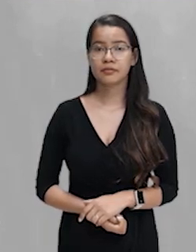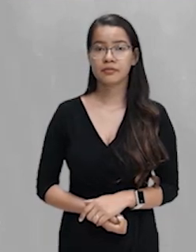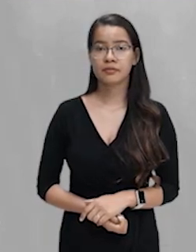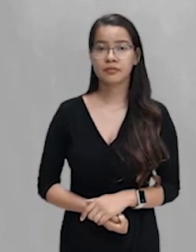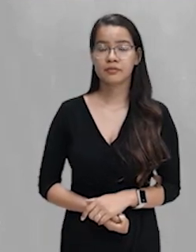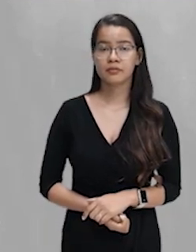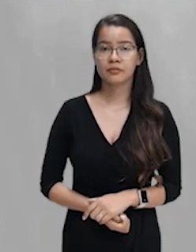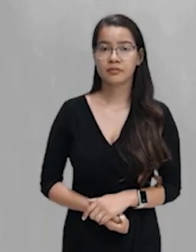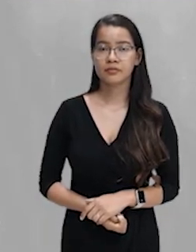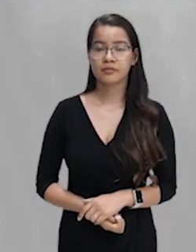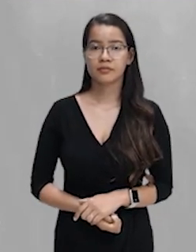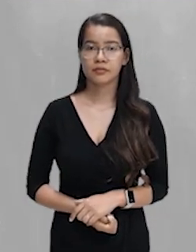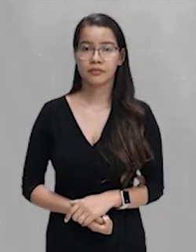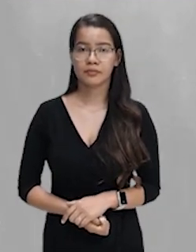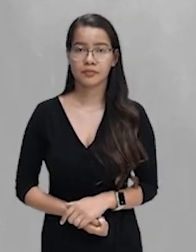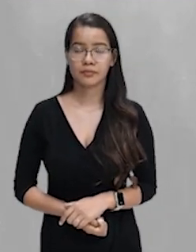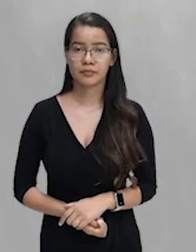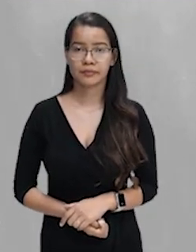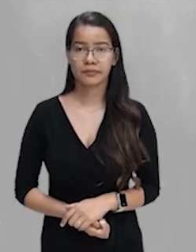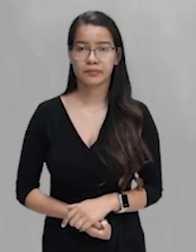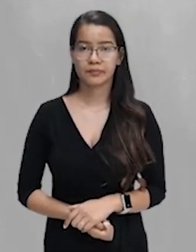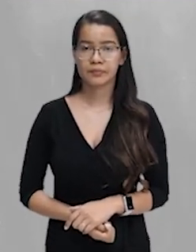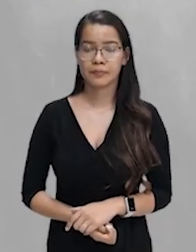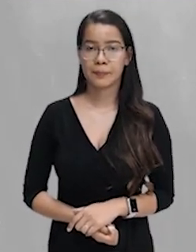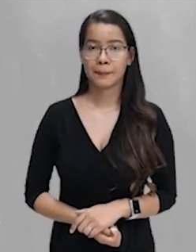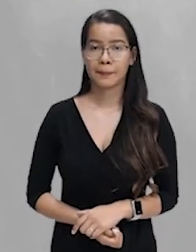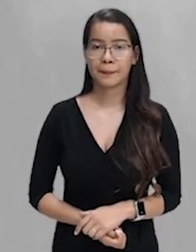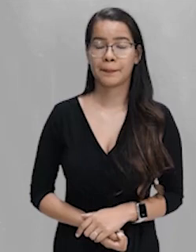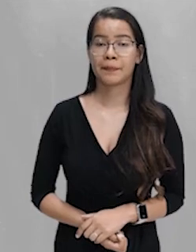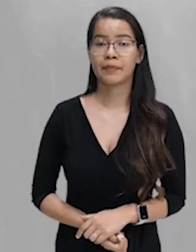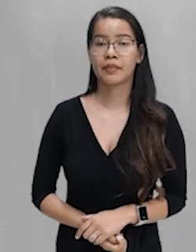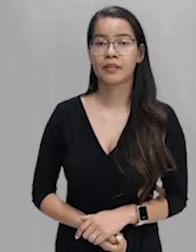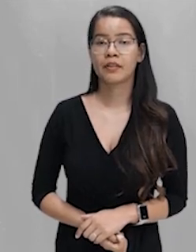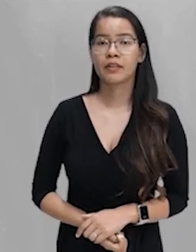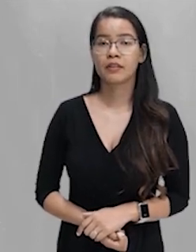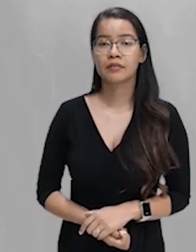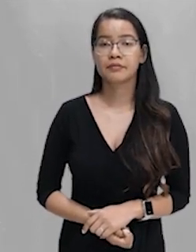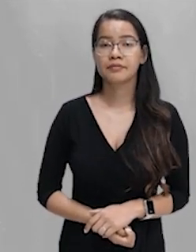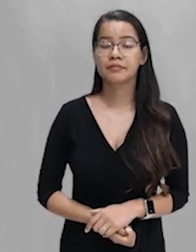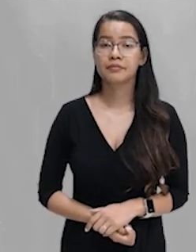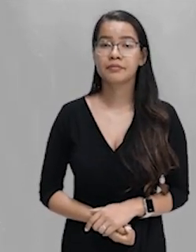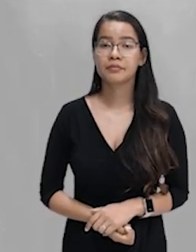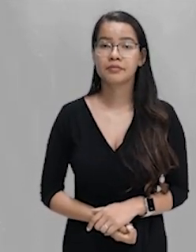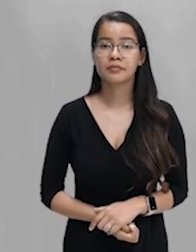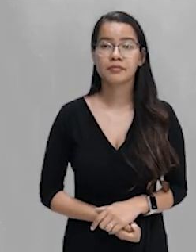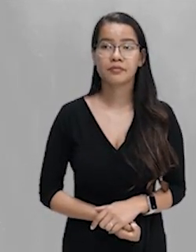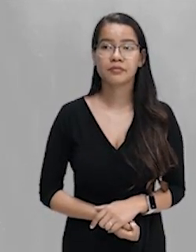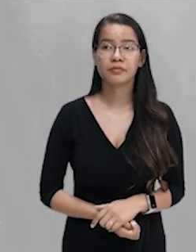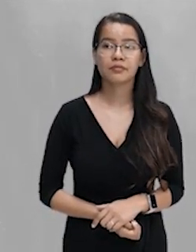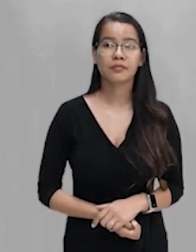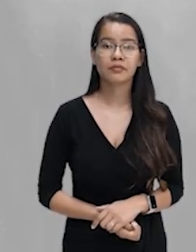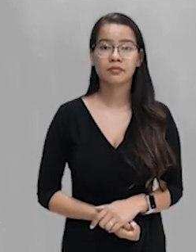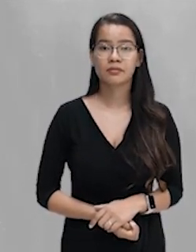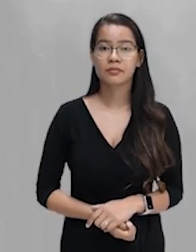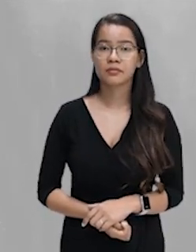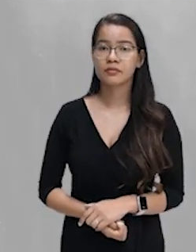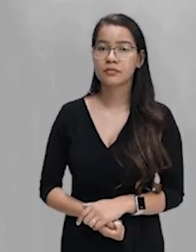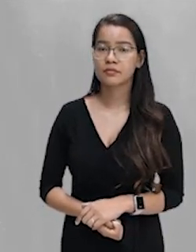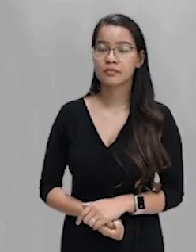y nosotras habíamos hablado. Vosotros y vosotras